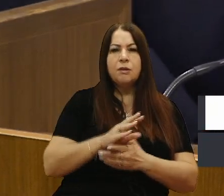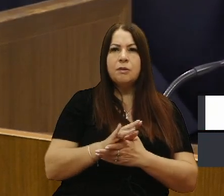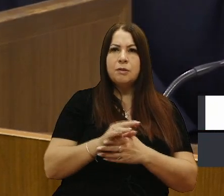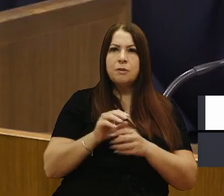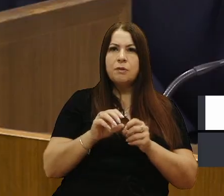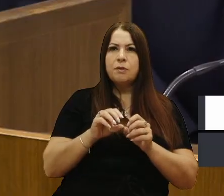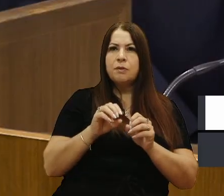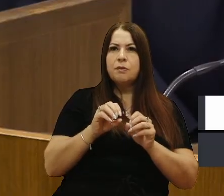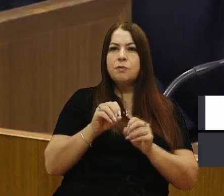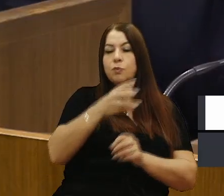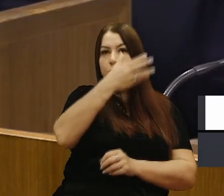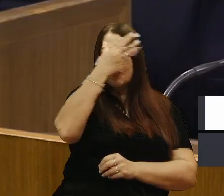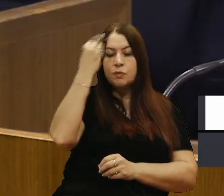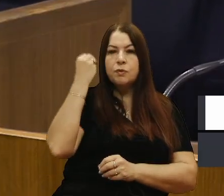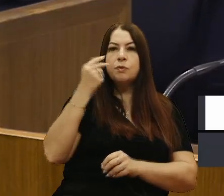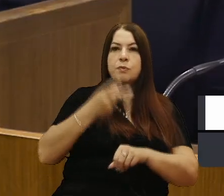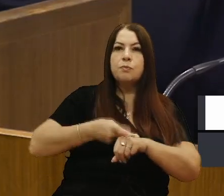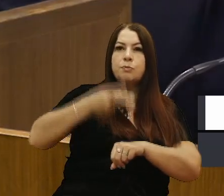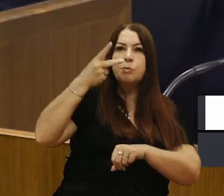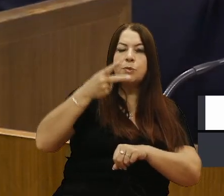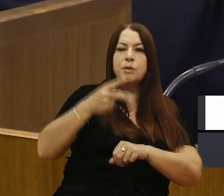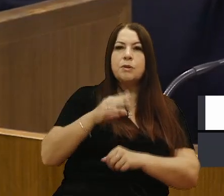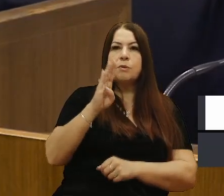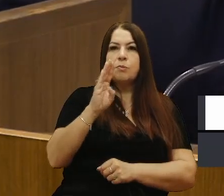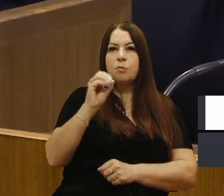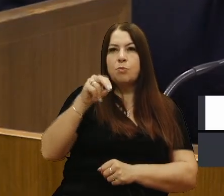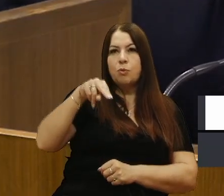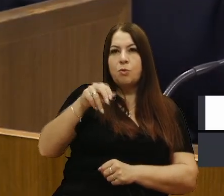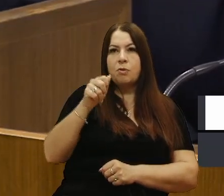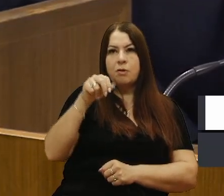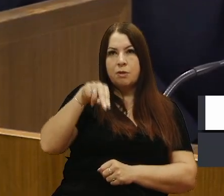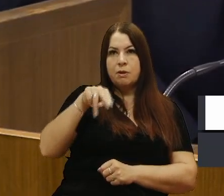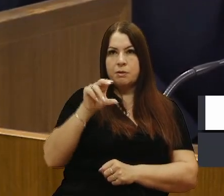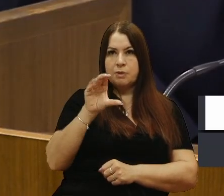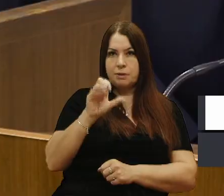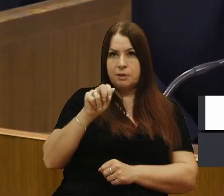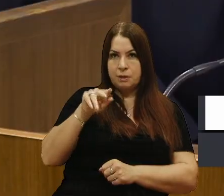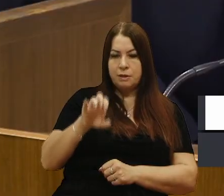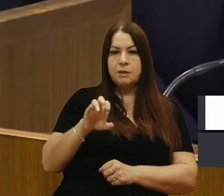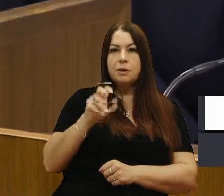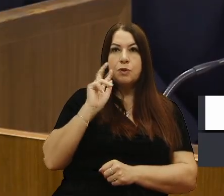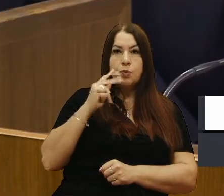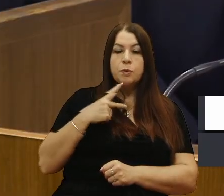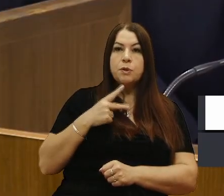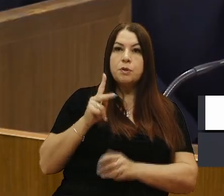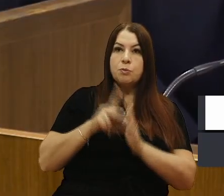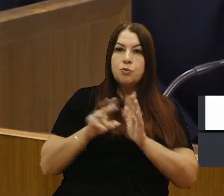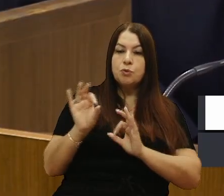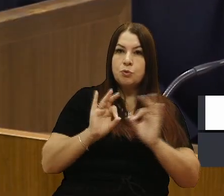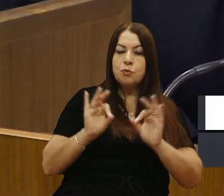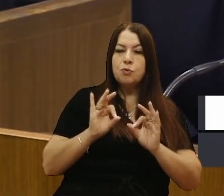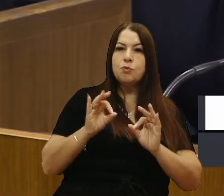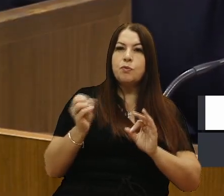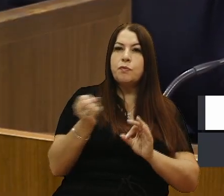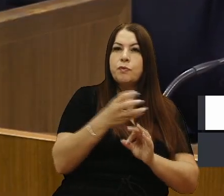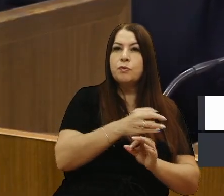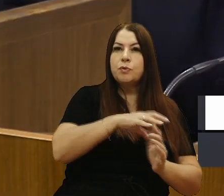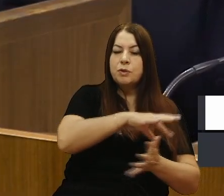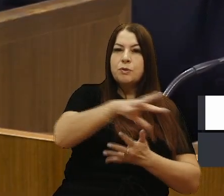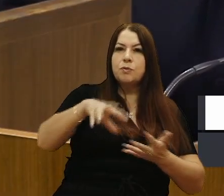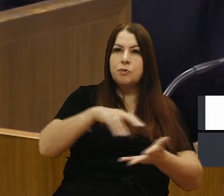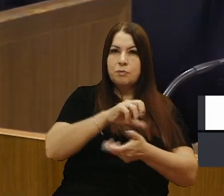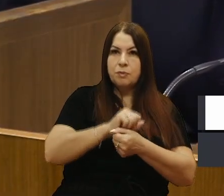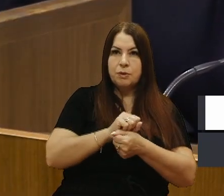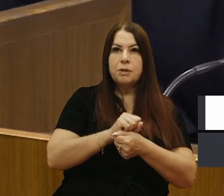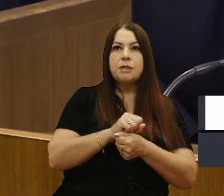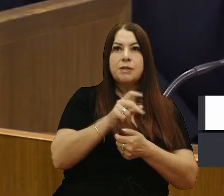E também o Prêmio Nacional Bonancini de Design, que reconhece projetos inovadores e sustentáveis na categoria Design